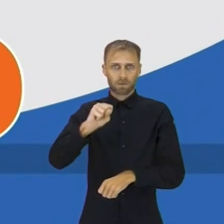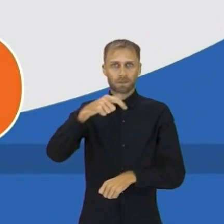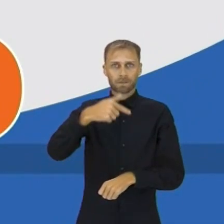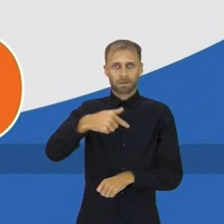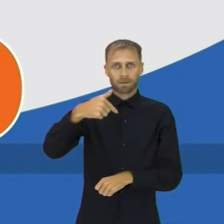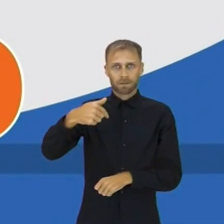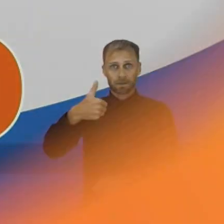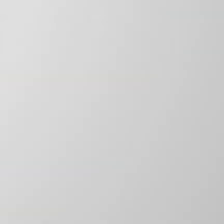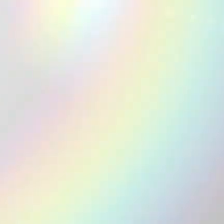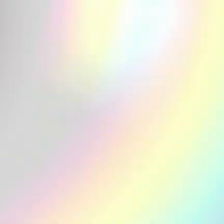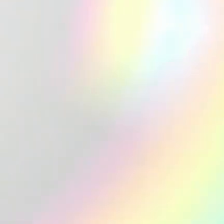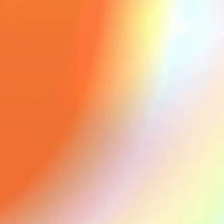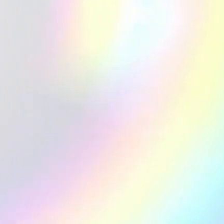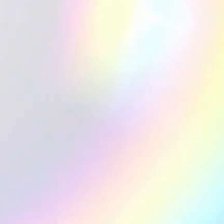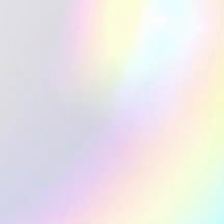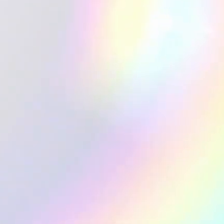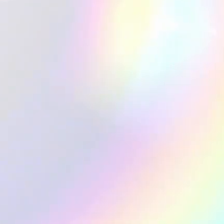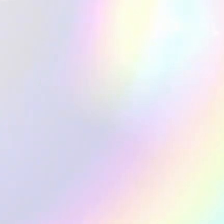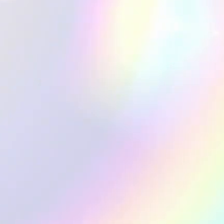77100.